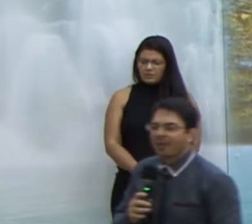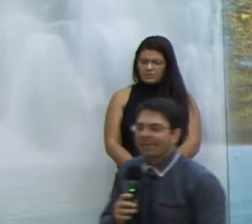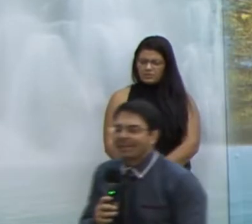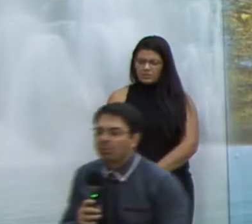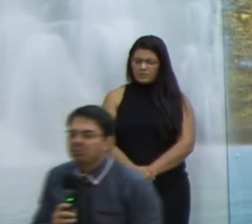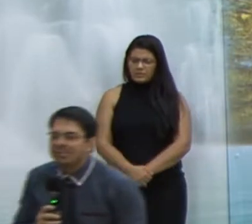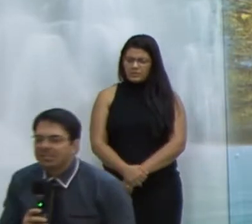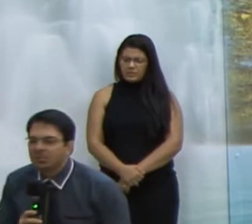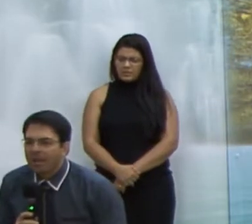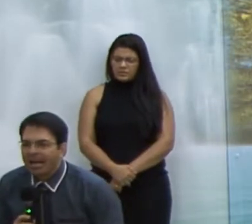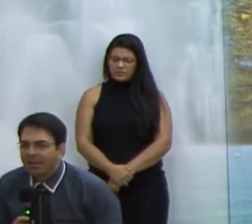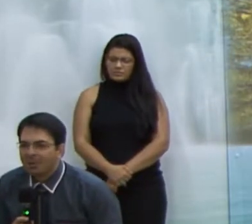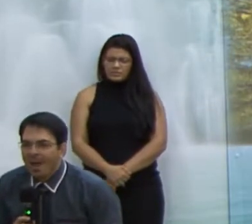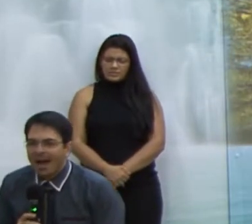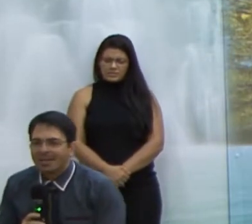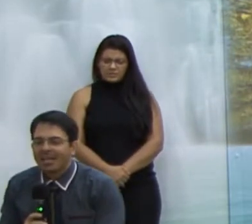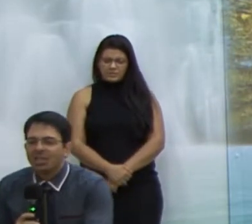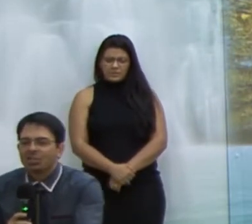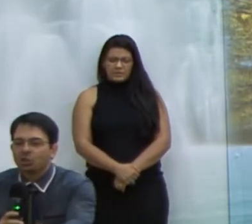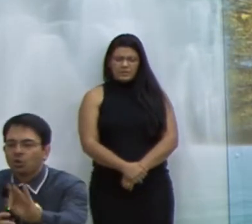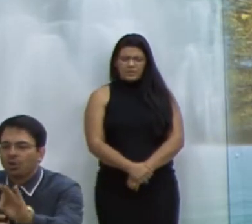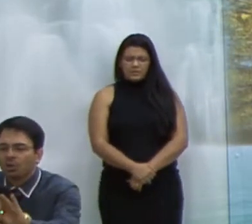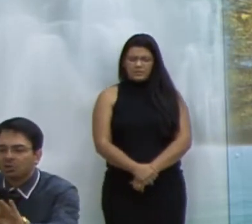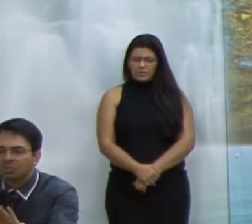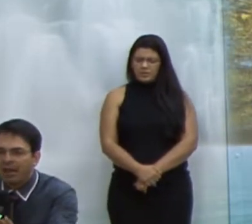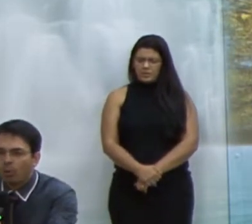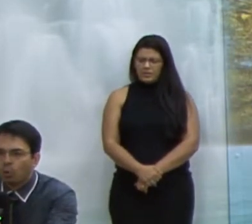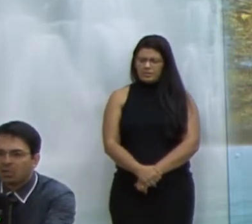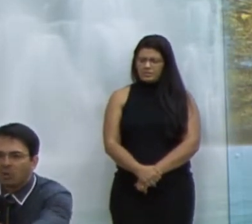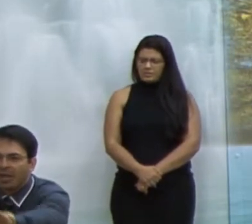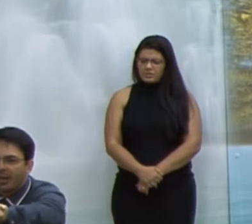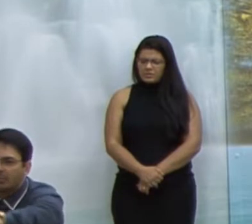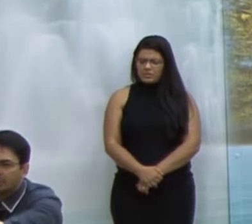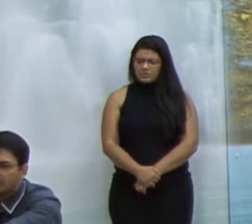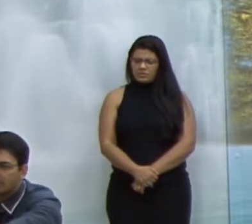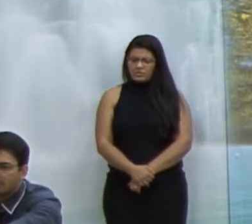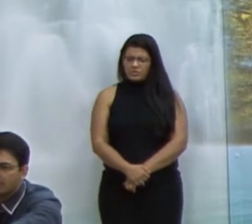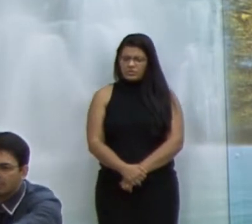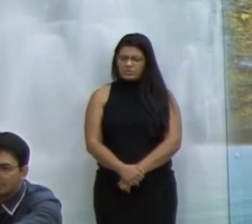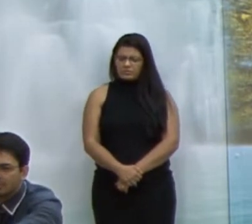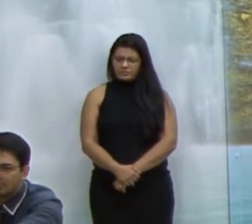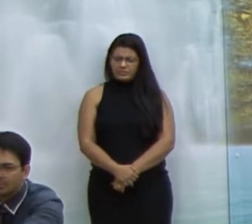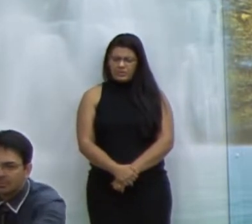Eles vão ficar tão desesperados, até dia de que não tiver culto eles vão querer.